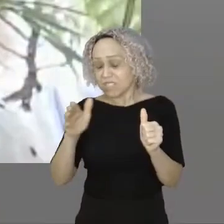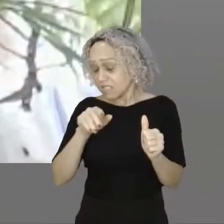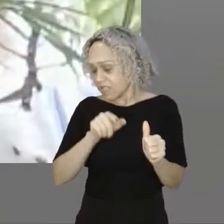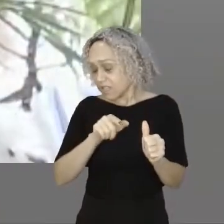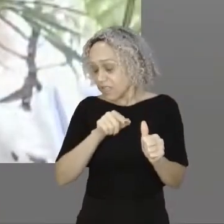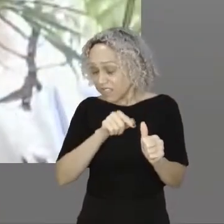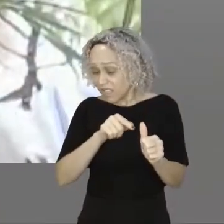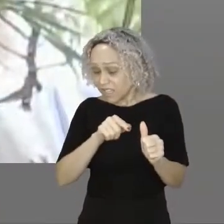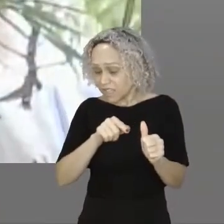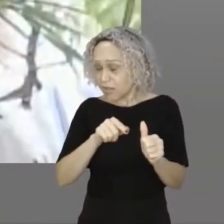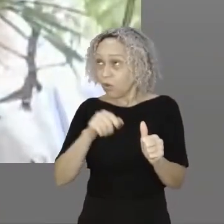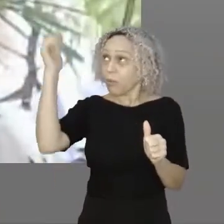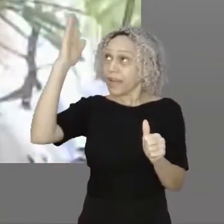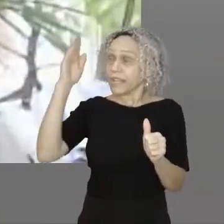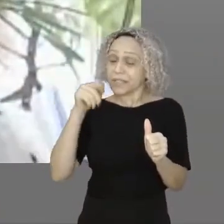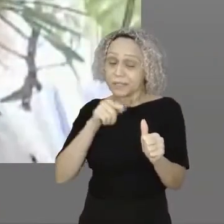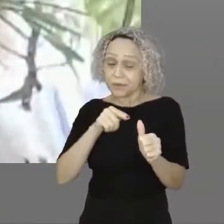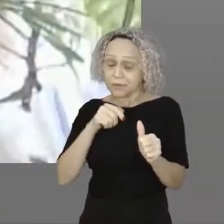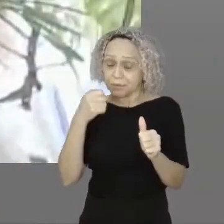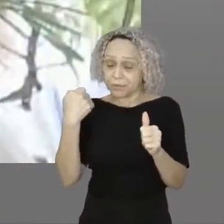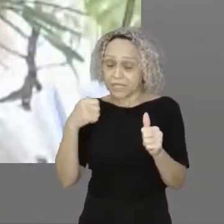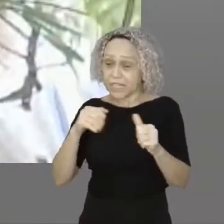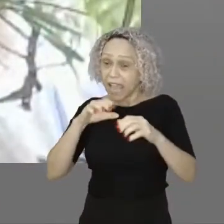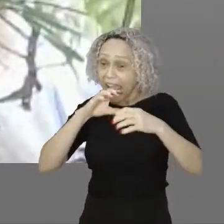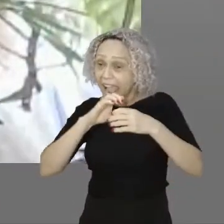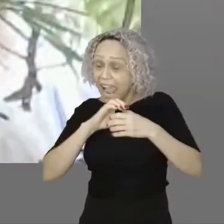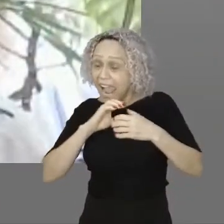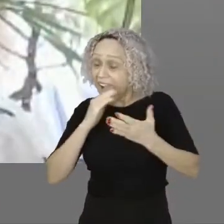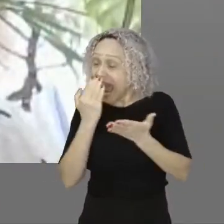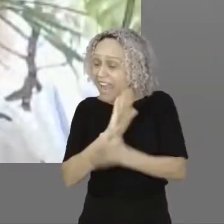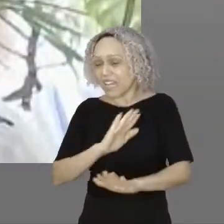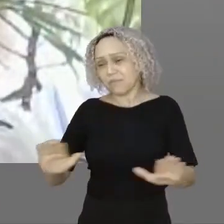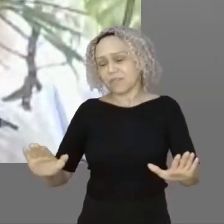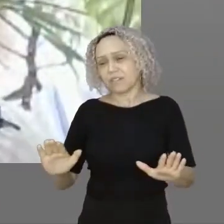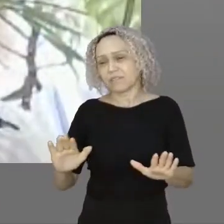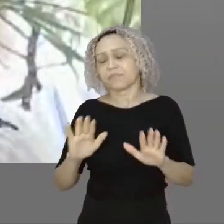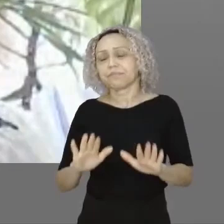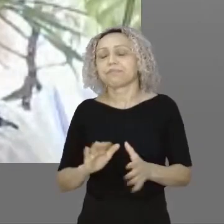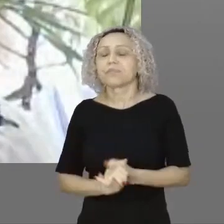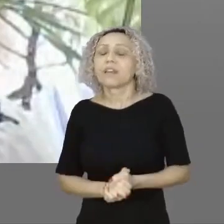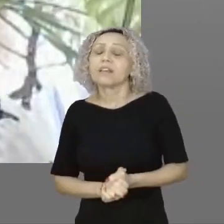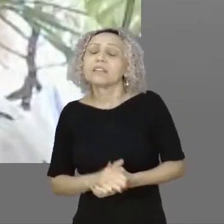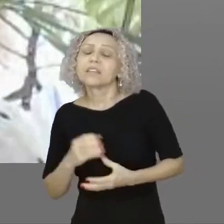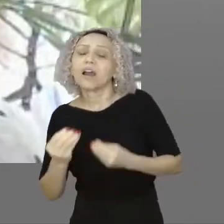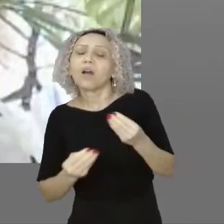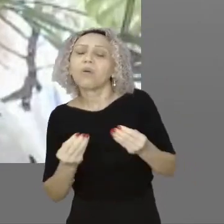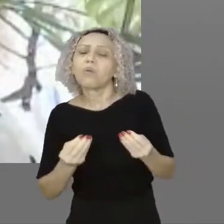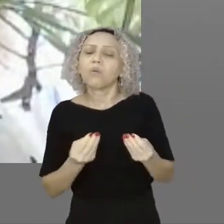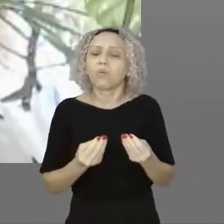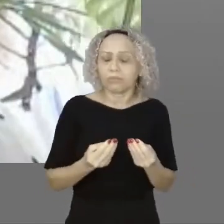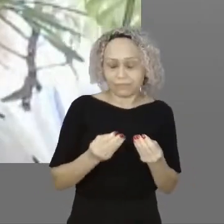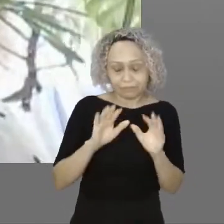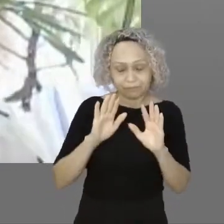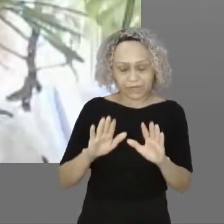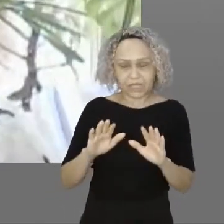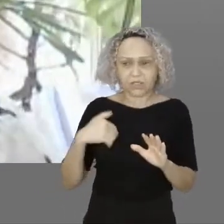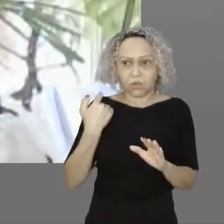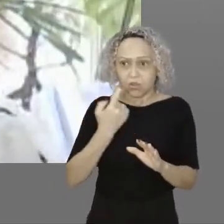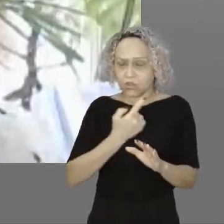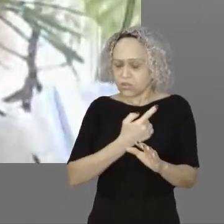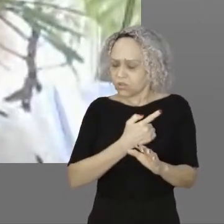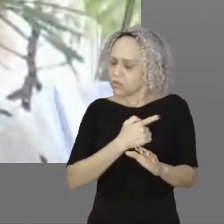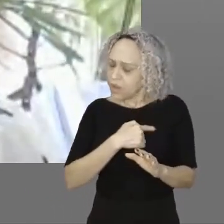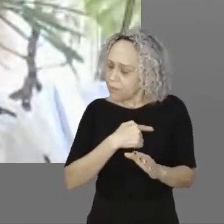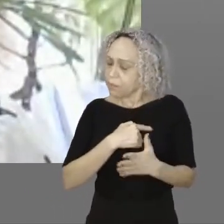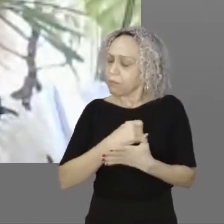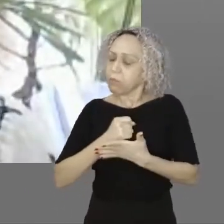tivemos aproximadamente mais de 110 manifestações de apoio à campanha